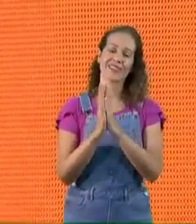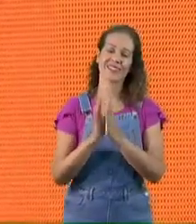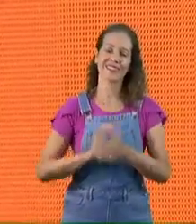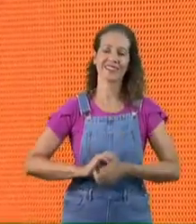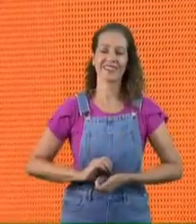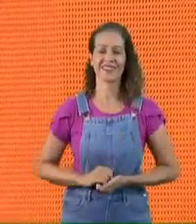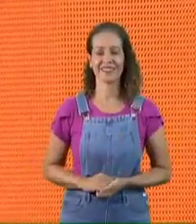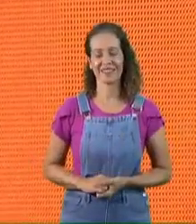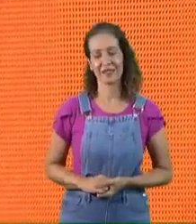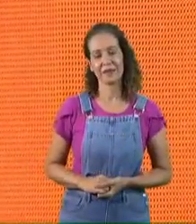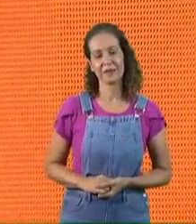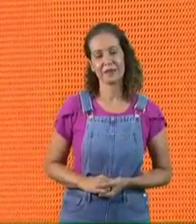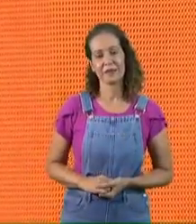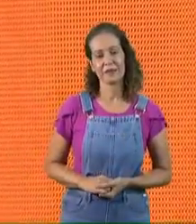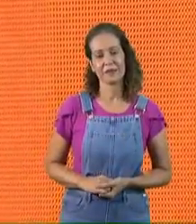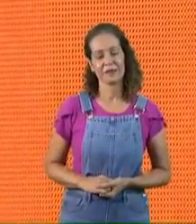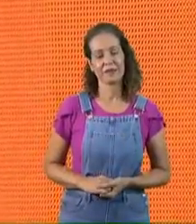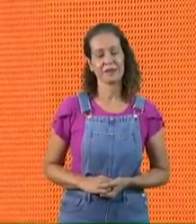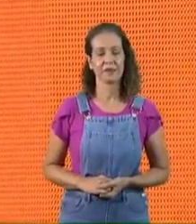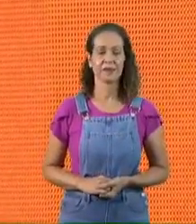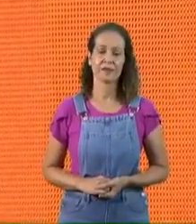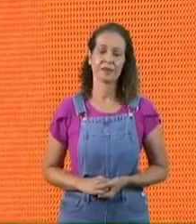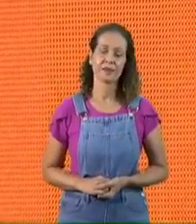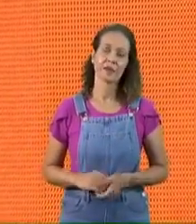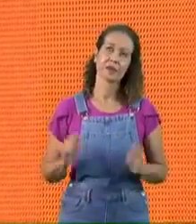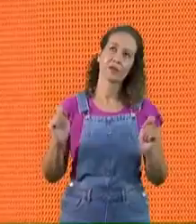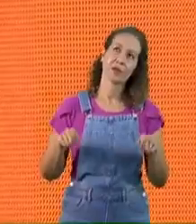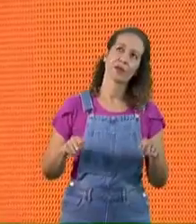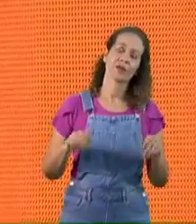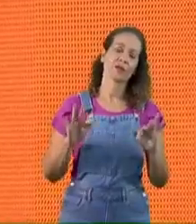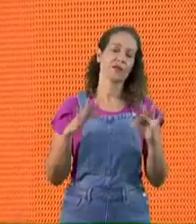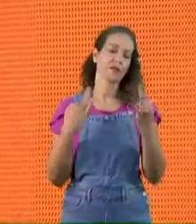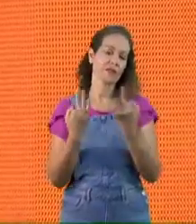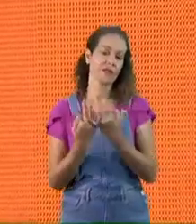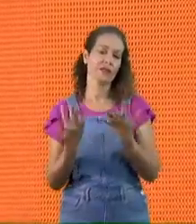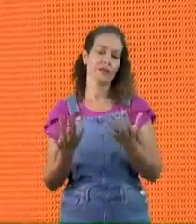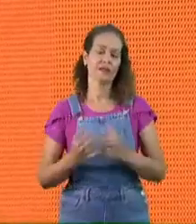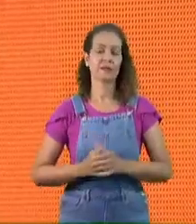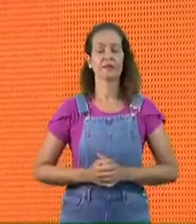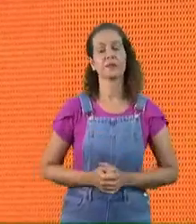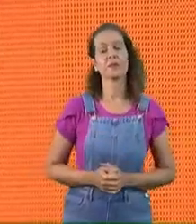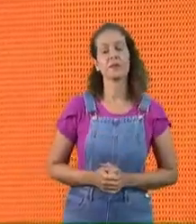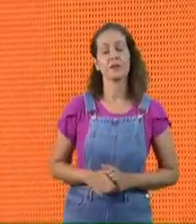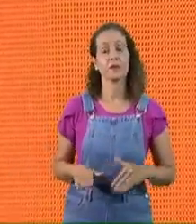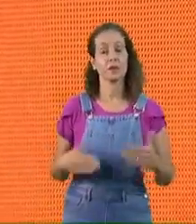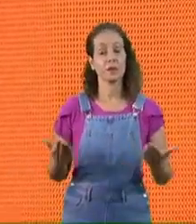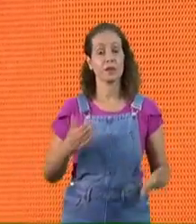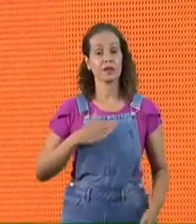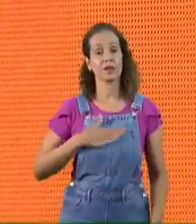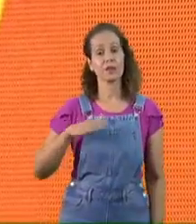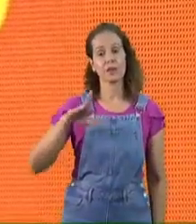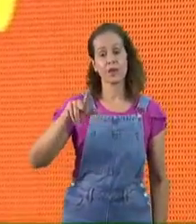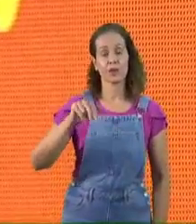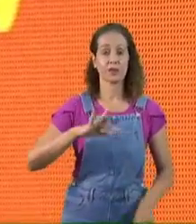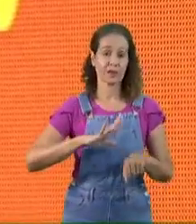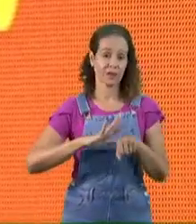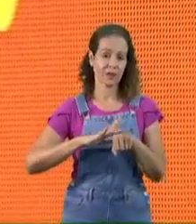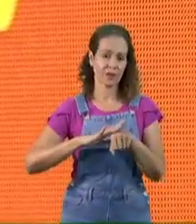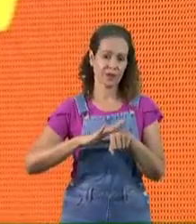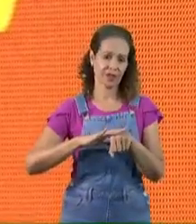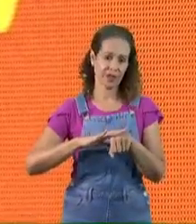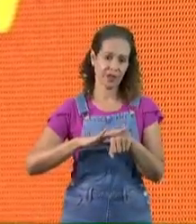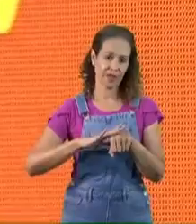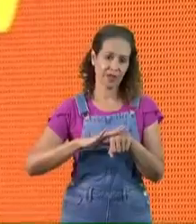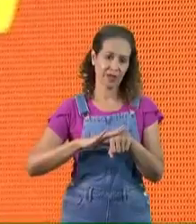Outra. Pode ser para sua família. Então fala. Quando meu irmão estava doente, aí